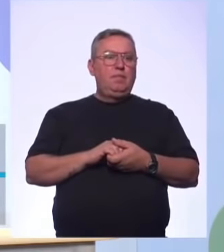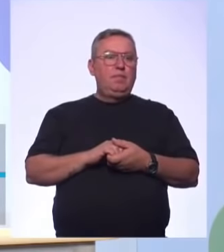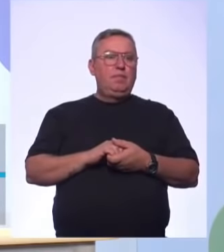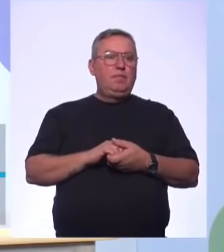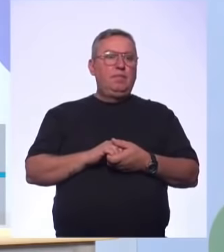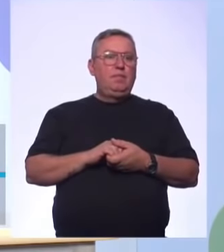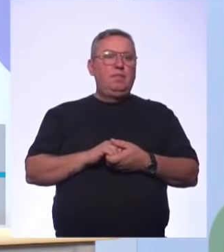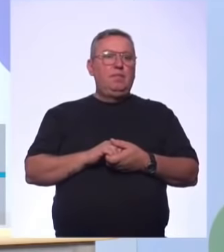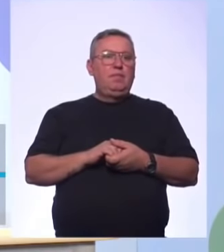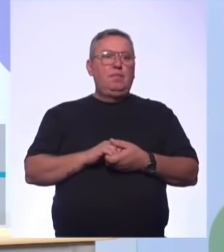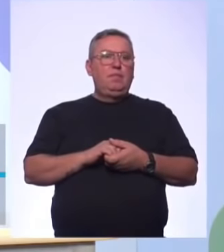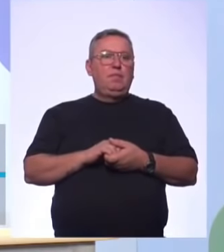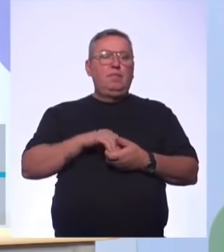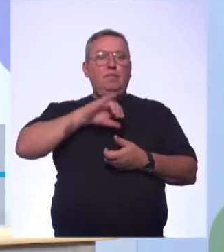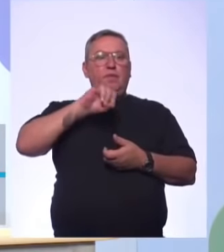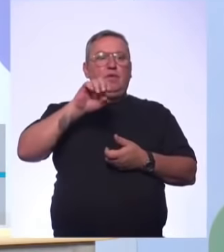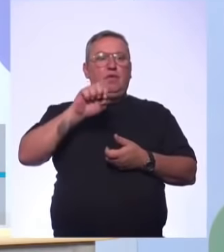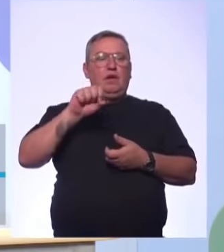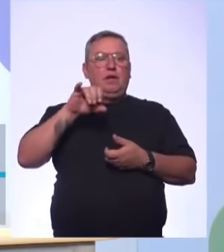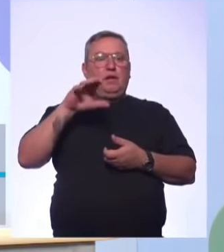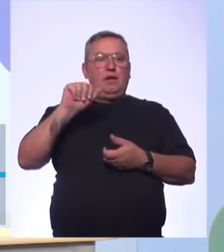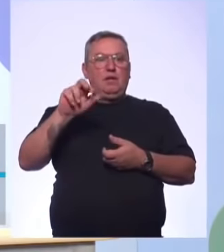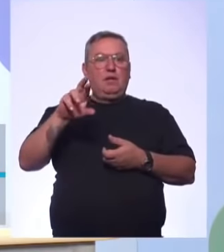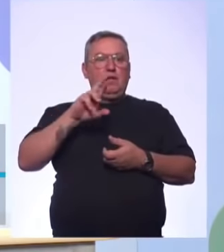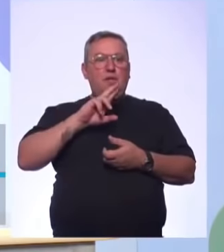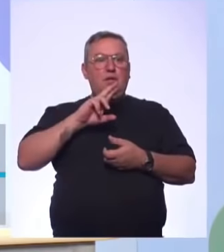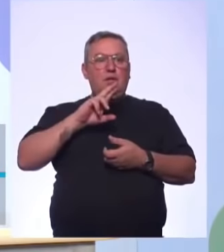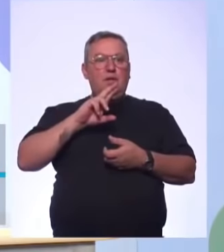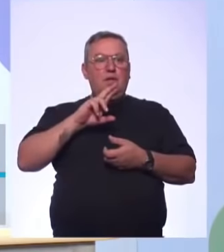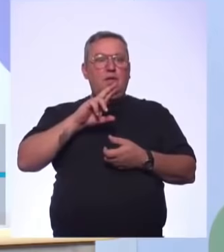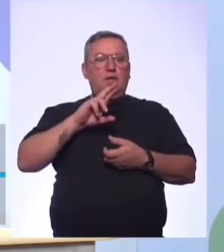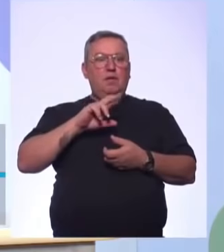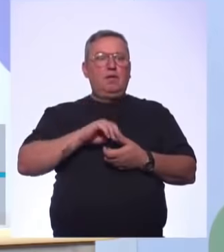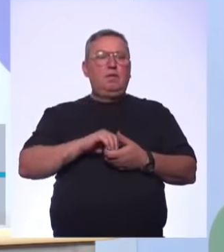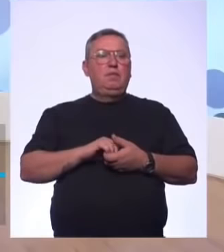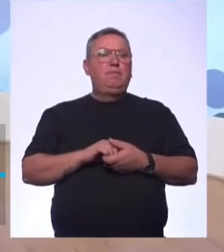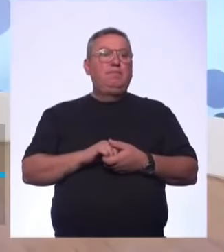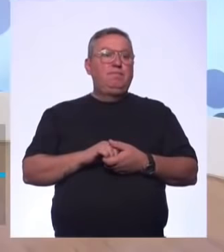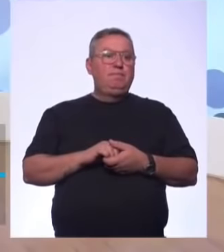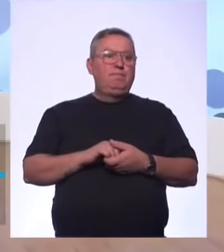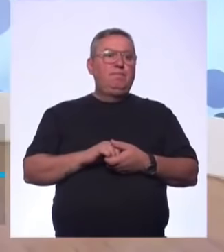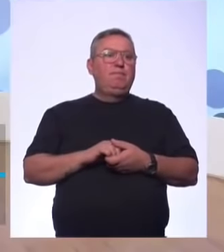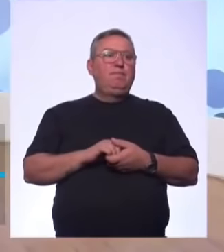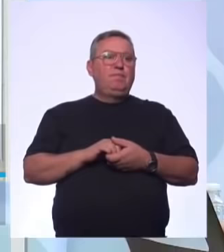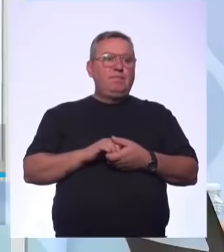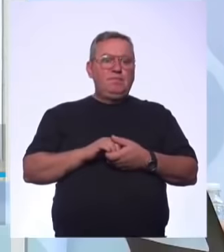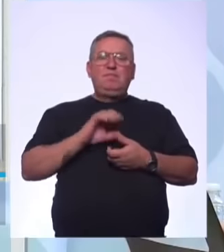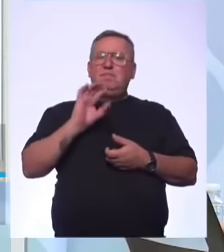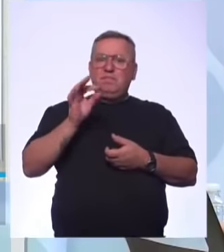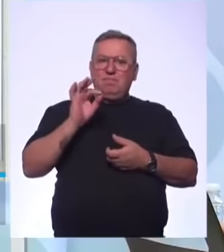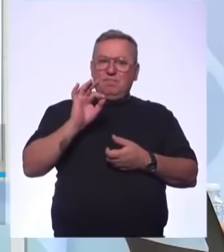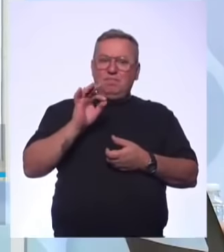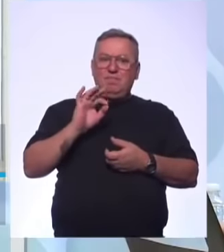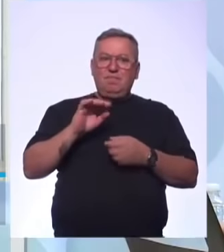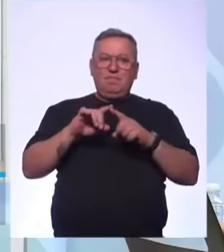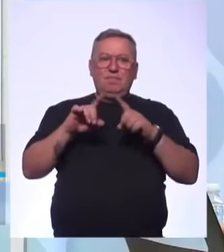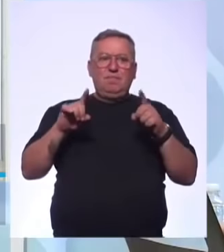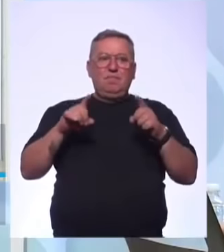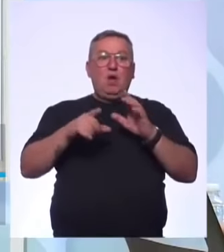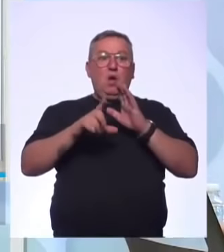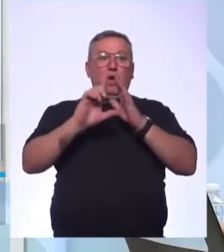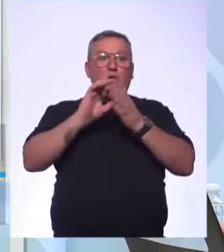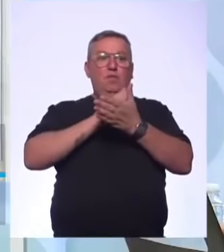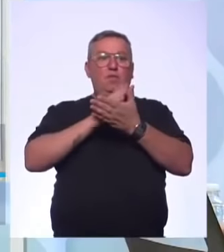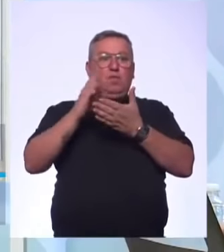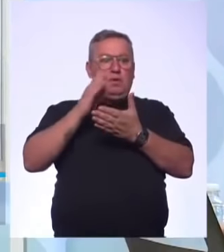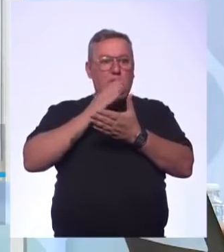living beings. E a Jéssica também respondeu, it's about cells. Isso mesmo. Então, antes de